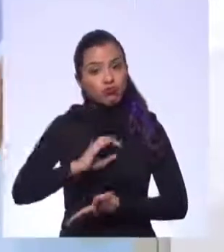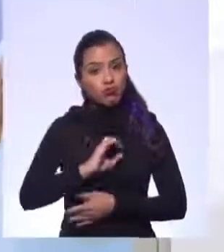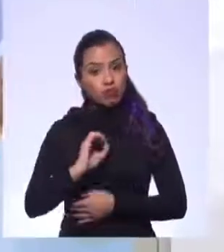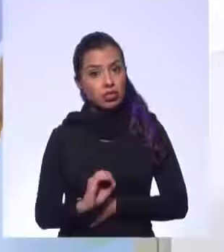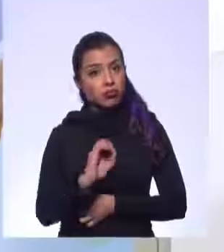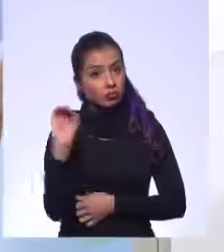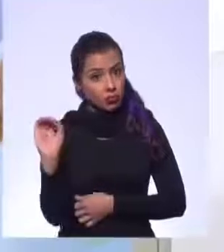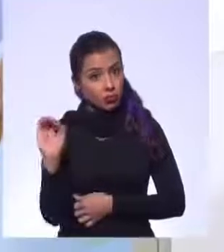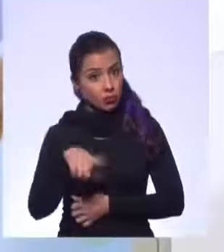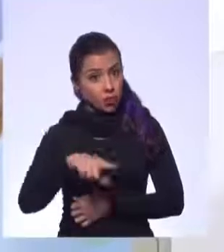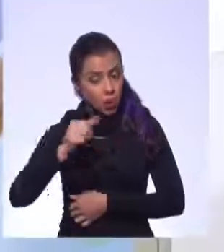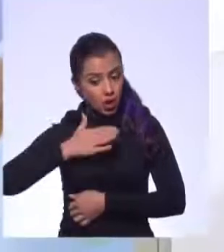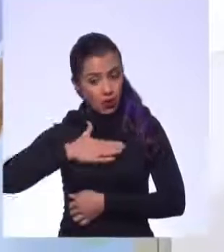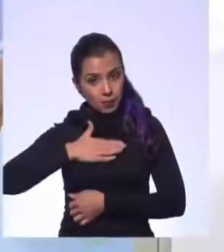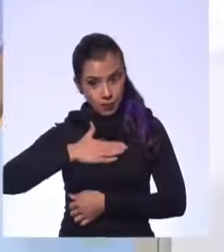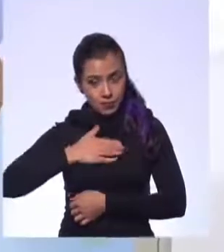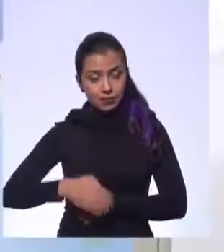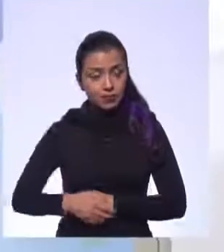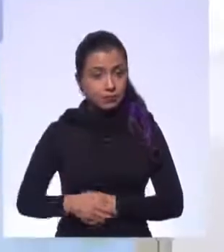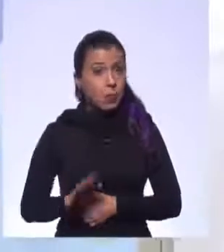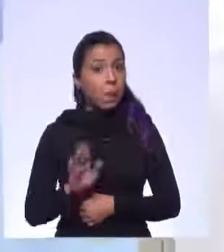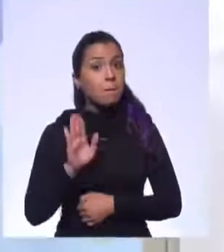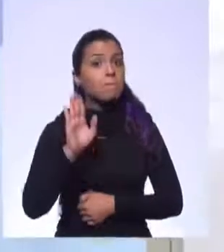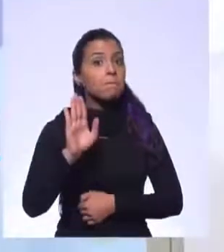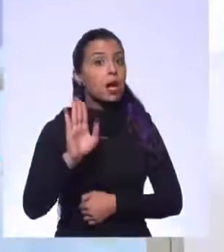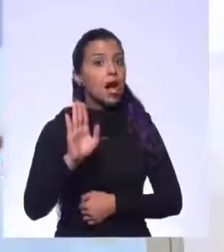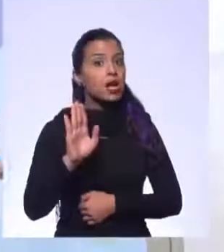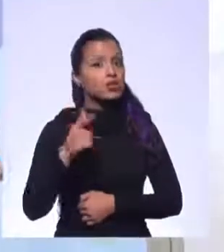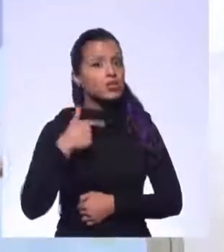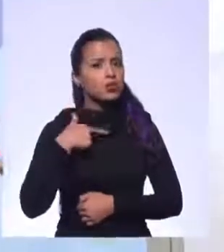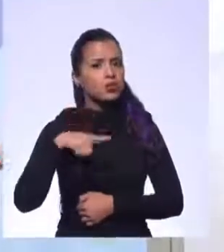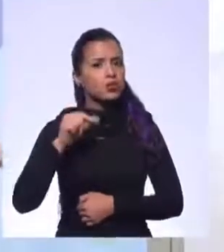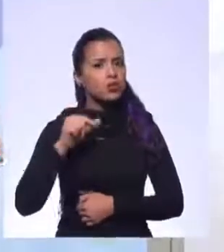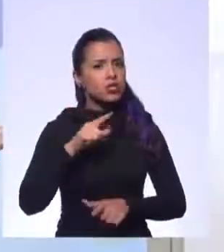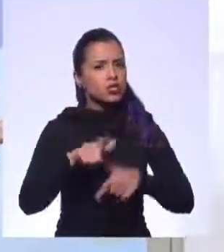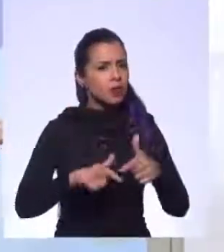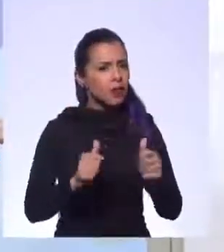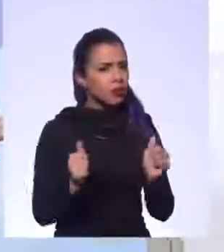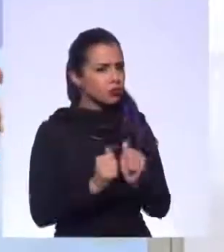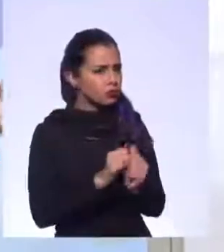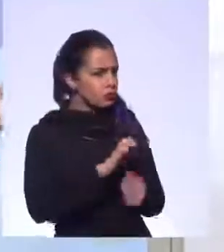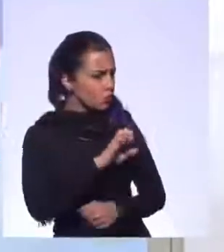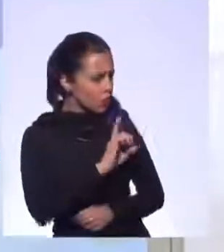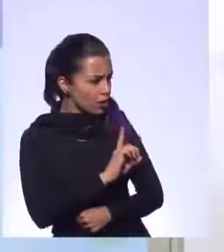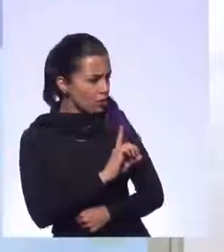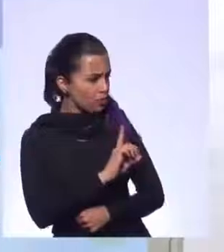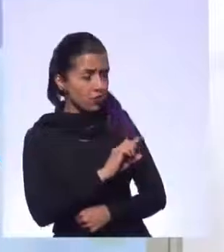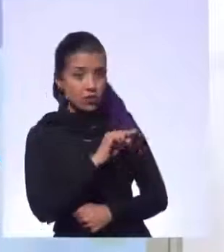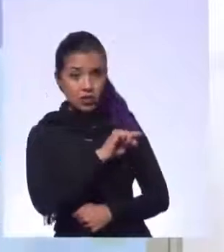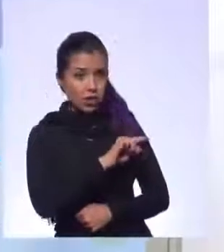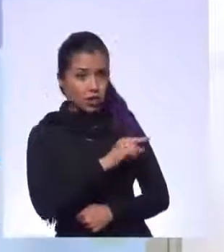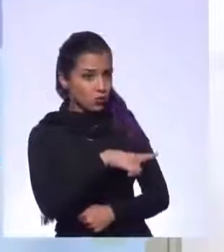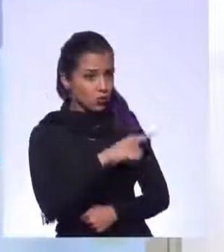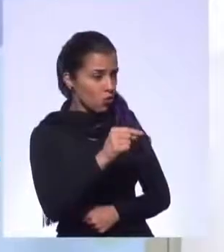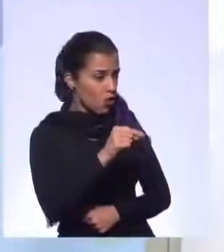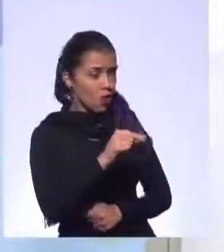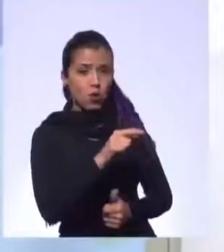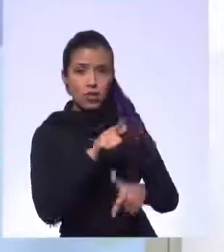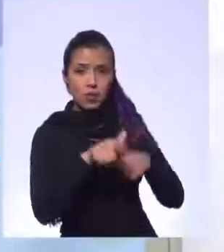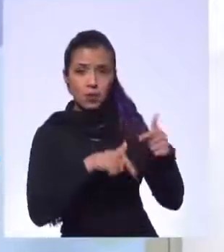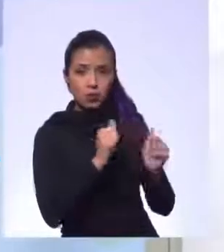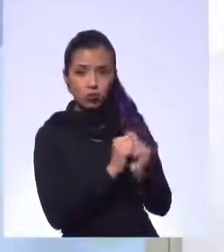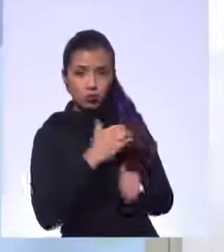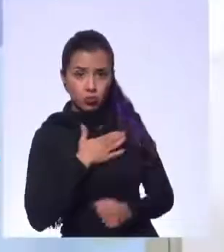uma escolha minha. Mas eu não escolhi trabalhar com o Ed, não é, Ed? E nem o Ed escolheu trabalhar